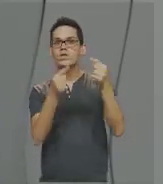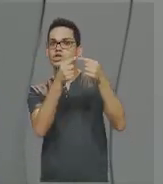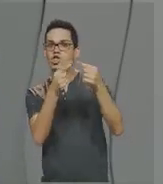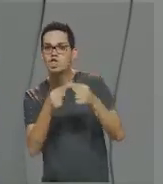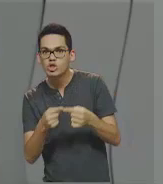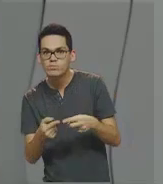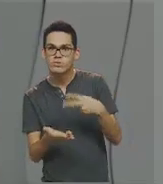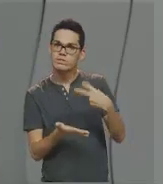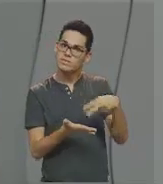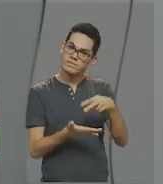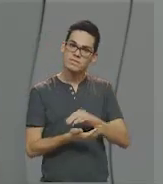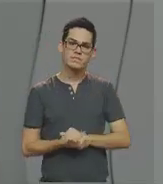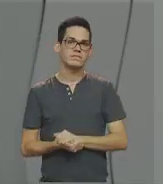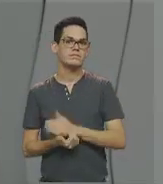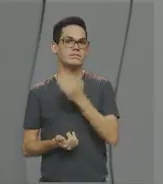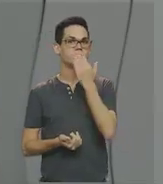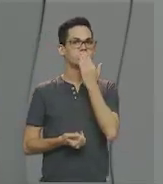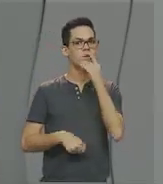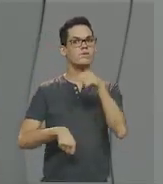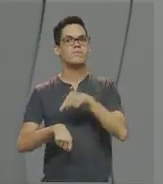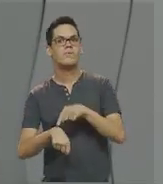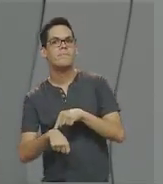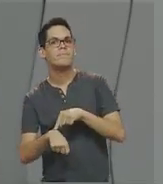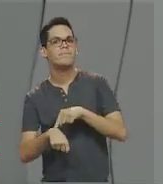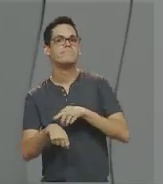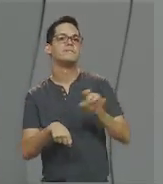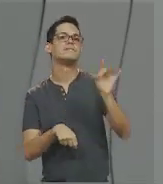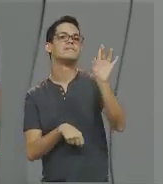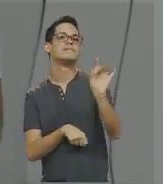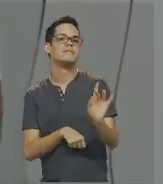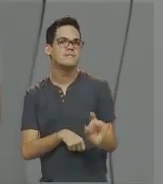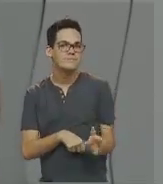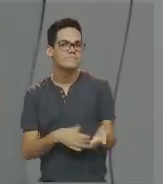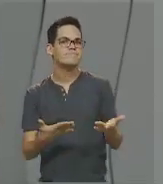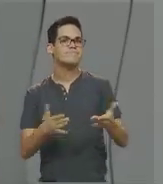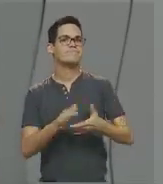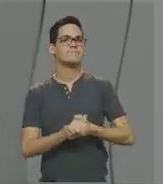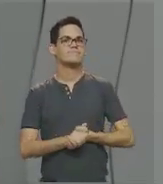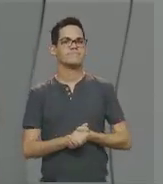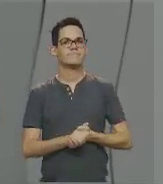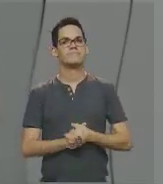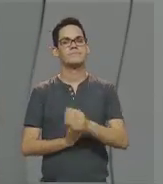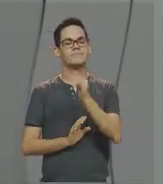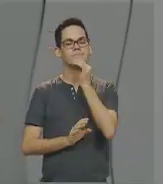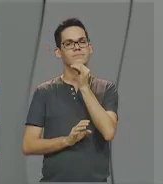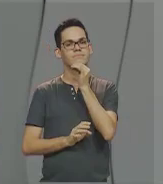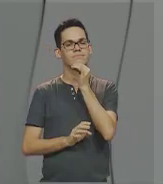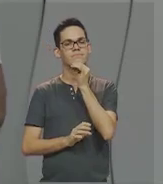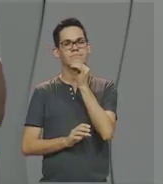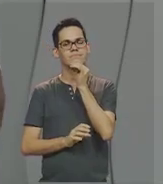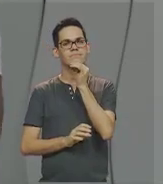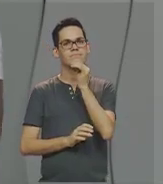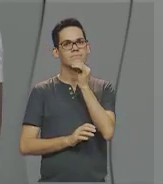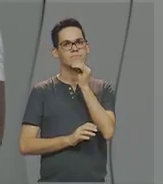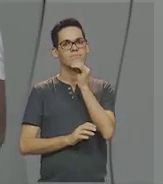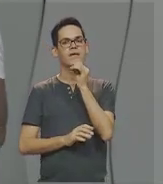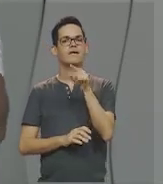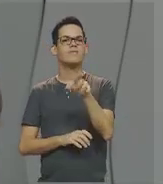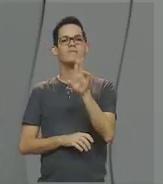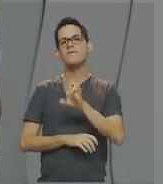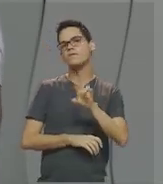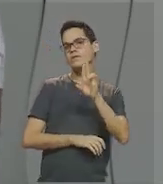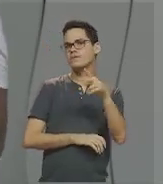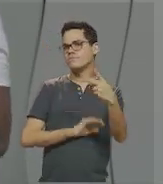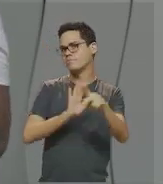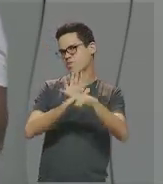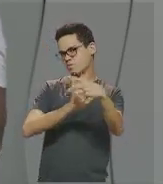de dança, né? E em que momentos eu uso cada tipo de dança. Então, você vai pensar aí, dentro do seu contexto,